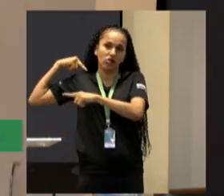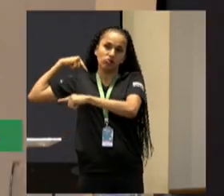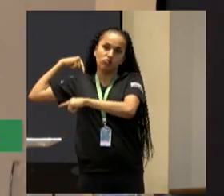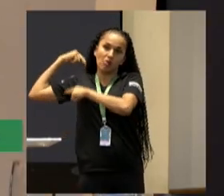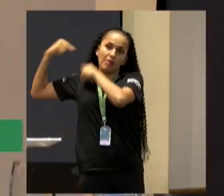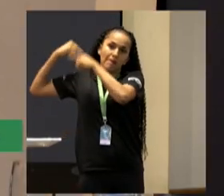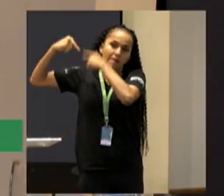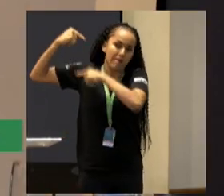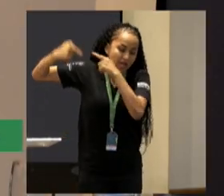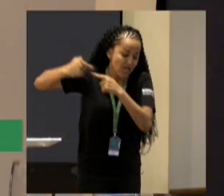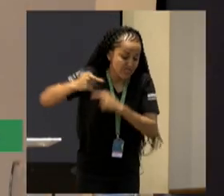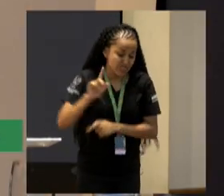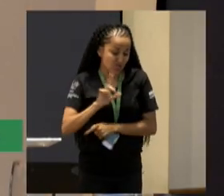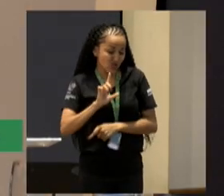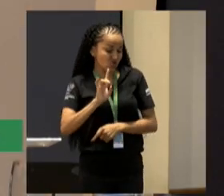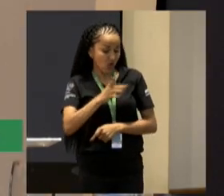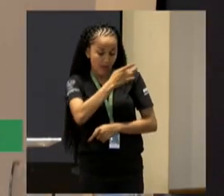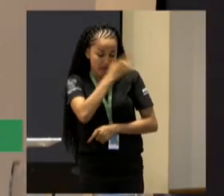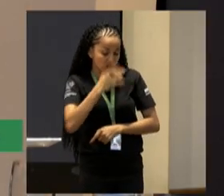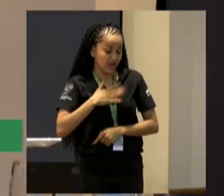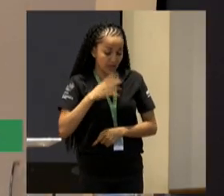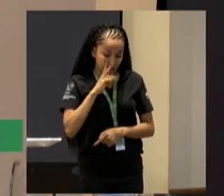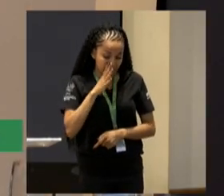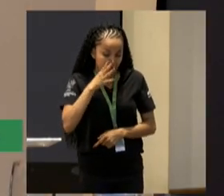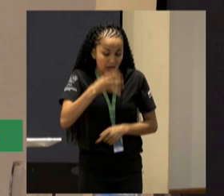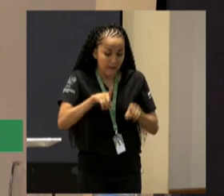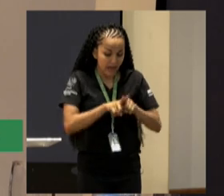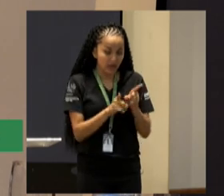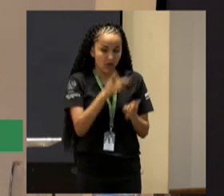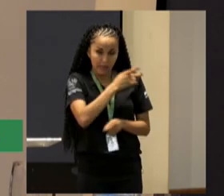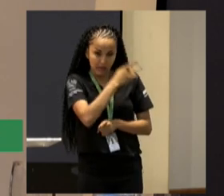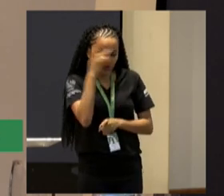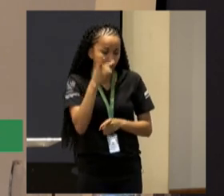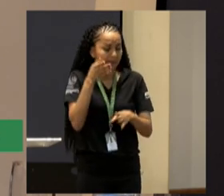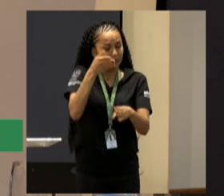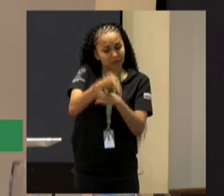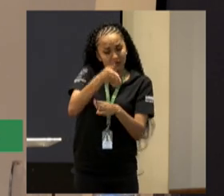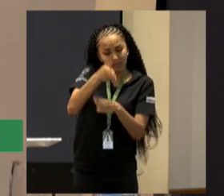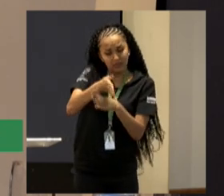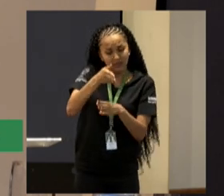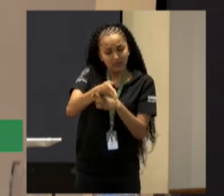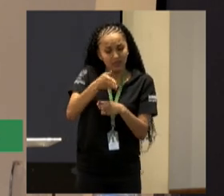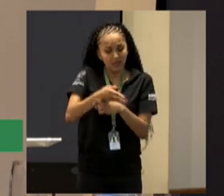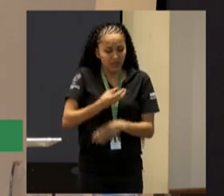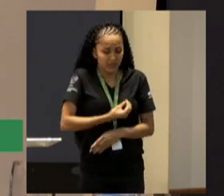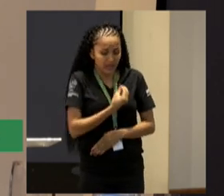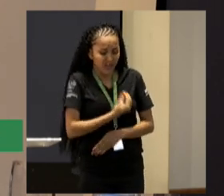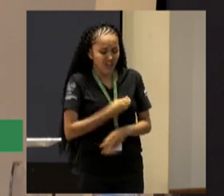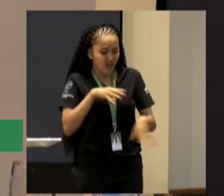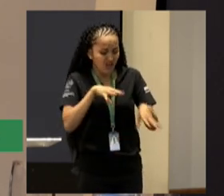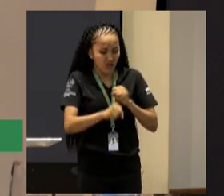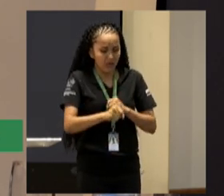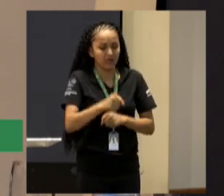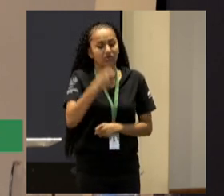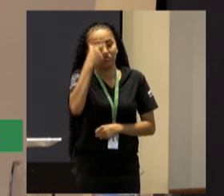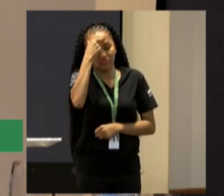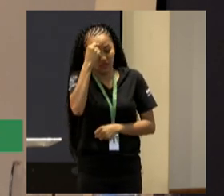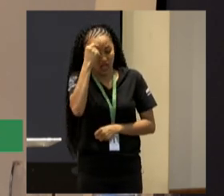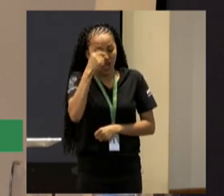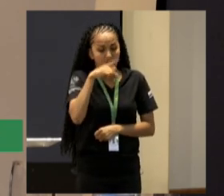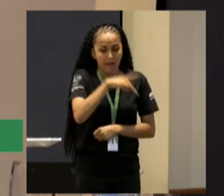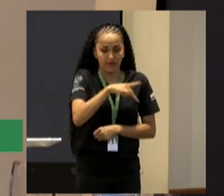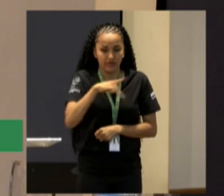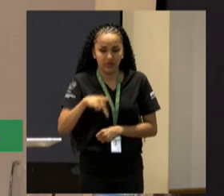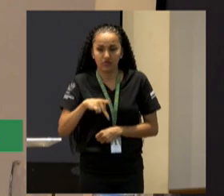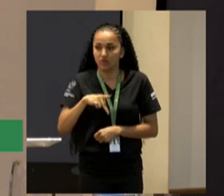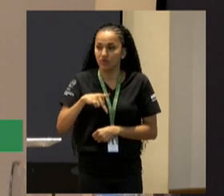como pessoas que eu admiro, mas também pessoas que tiveram envolvimento na minha trajetória acadêmica. A professora Nelly